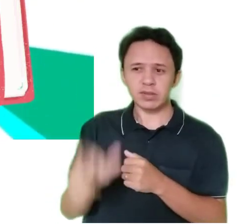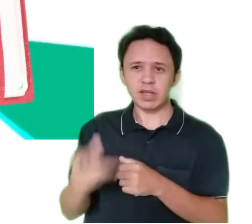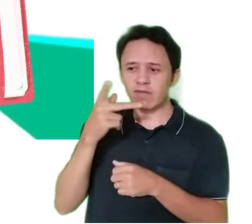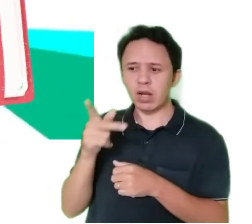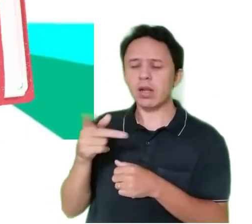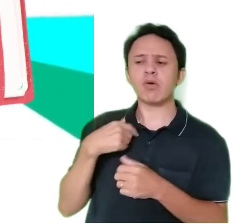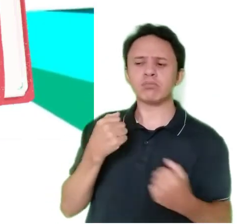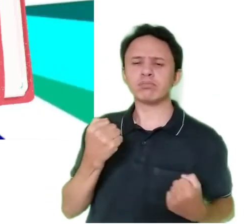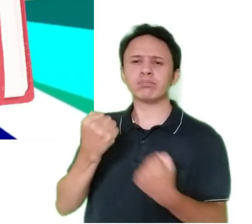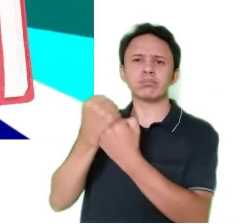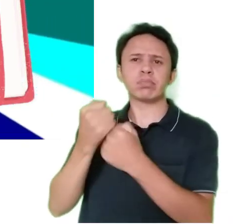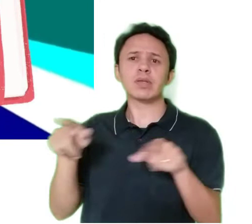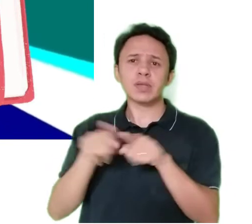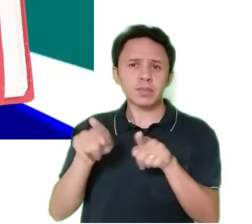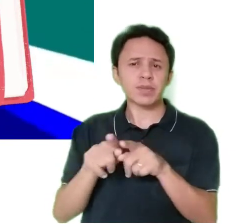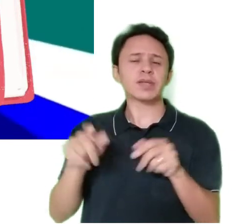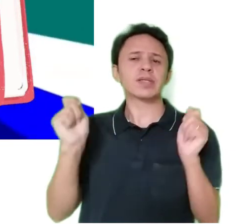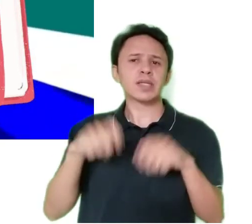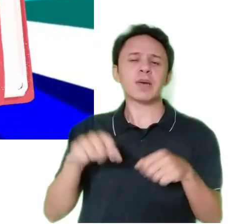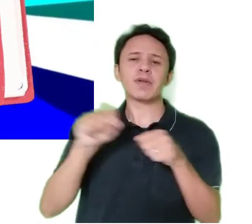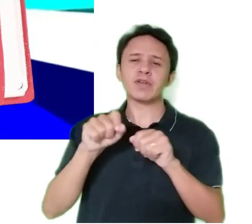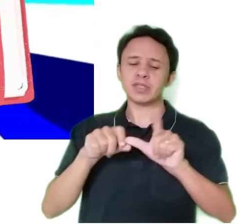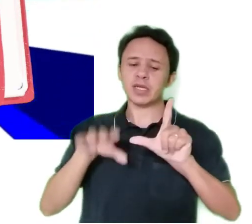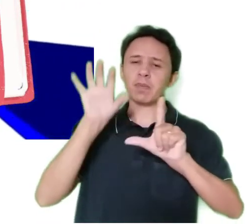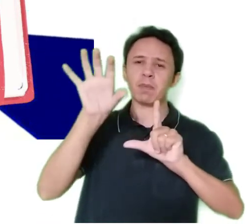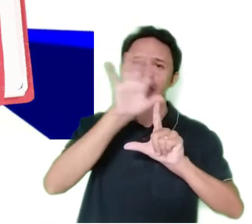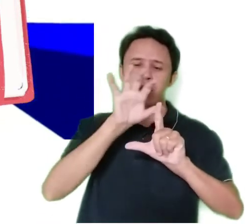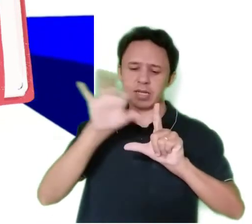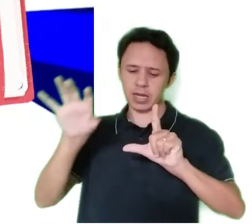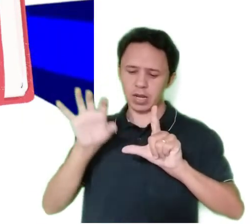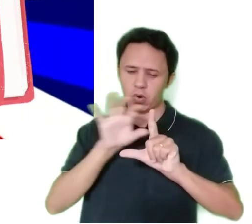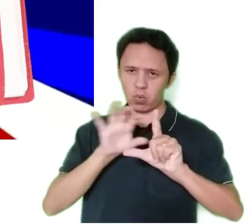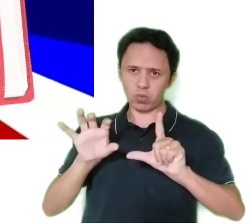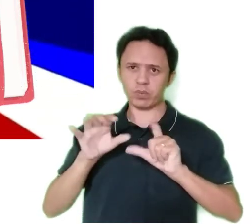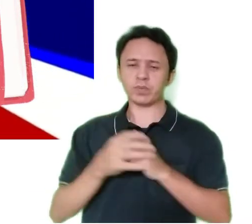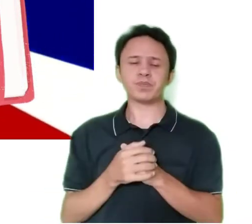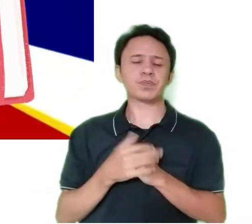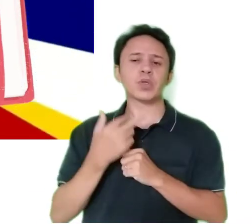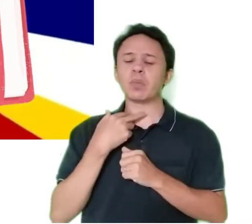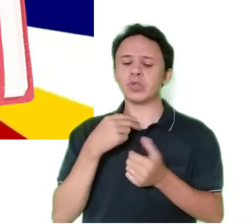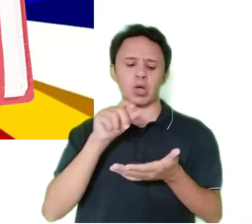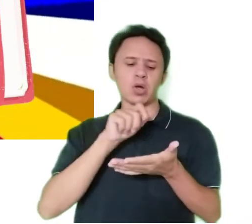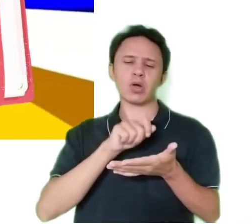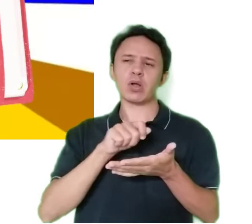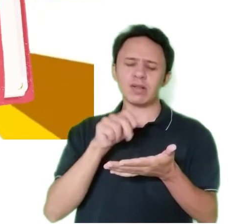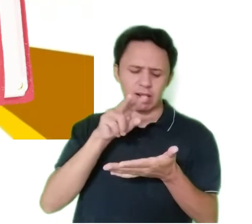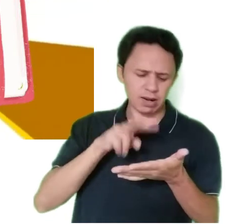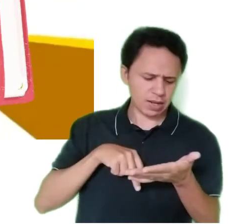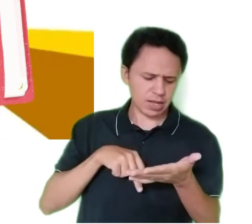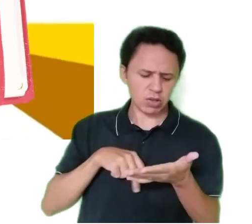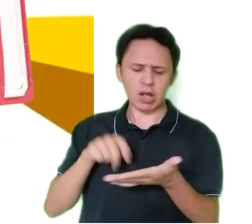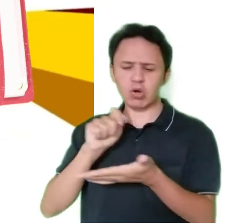de servir na produção de painéis. Não devemos fazer anotações somente durante